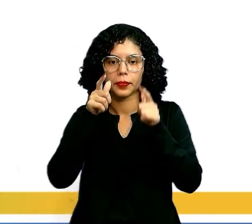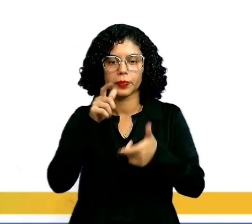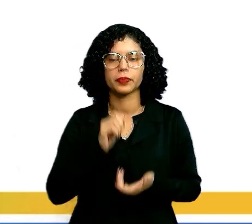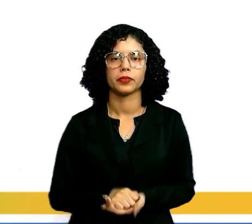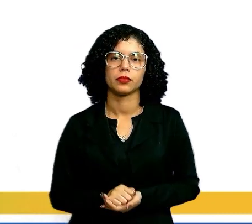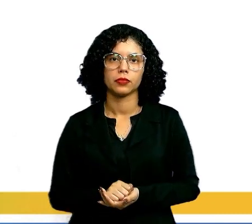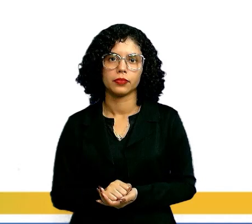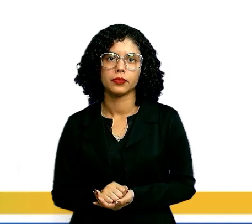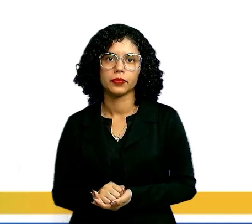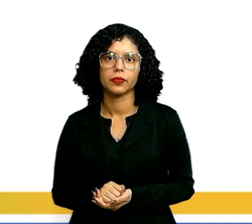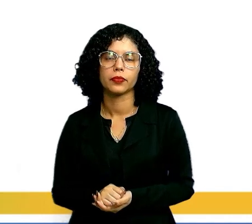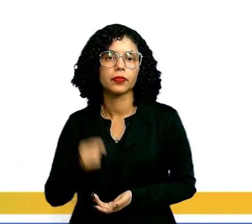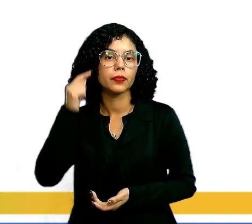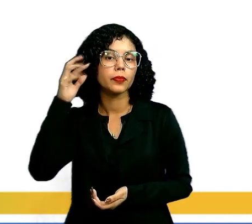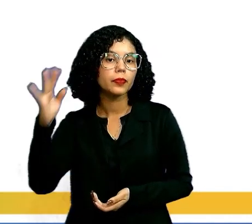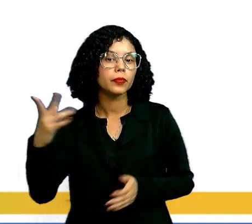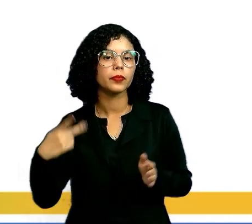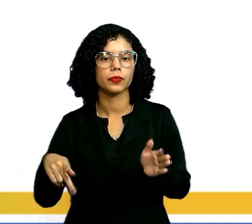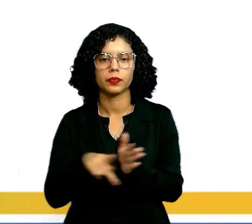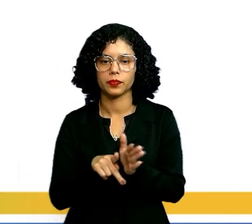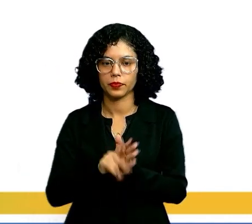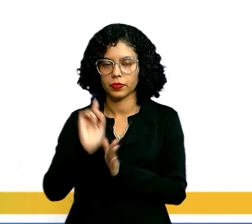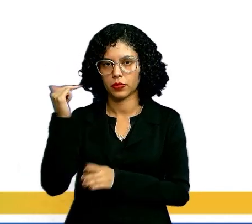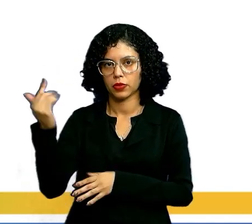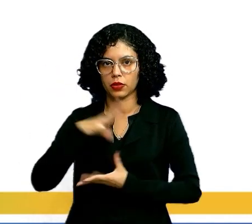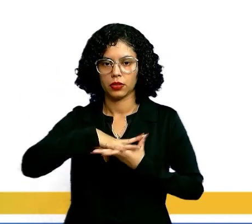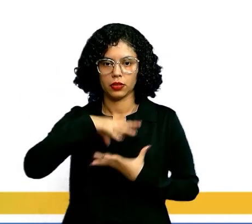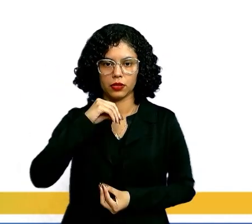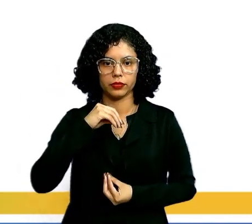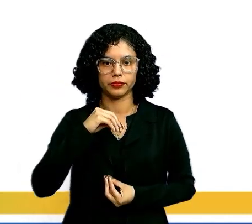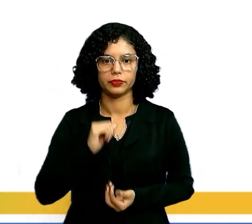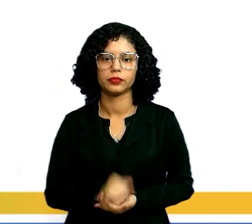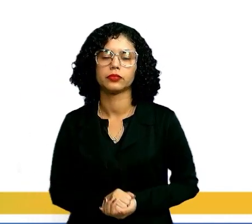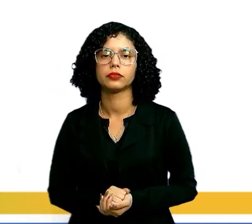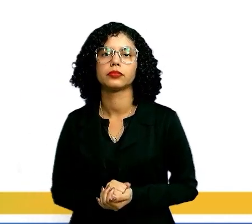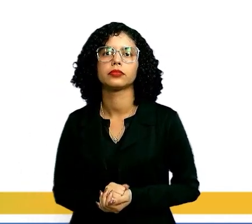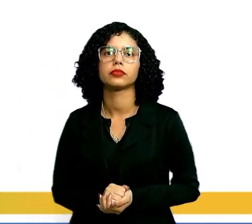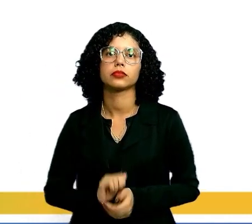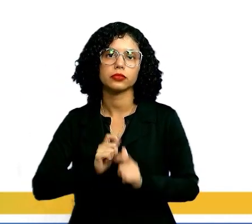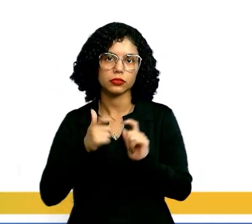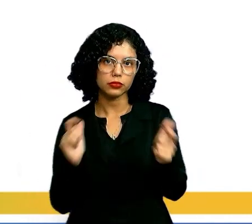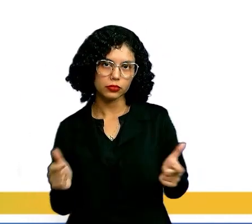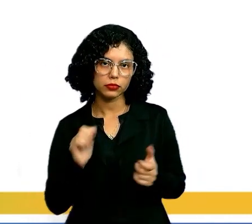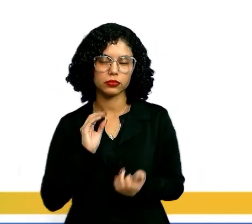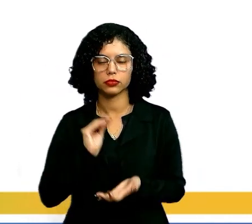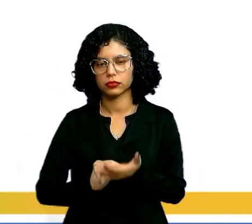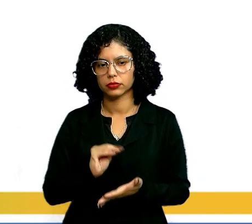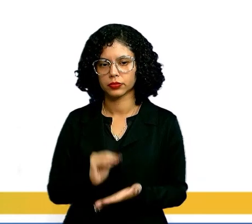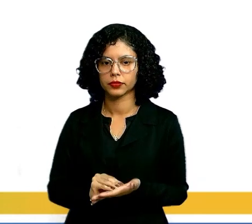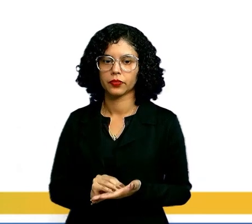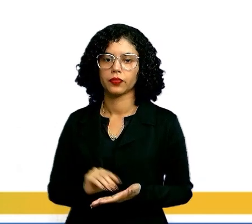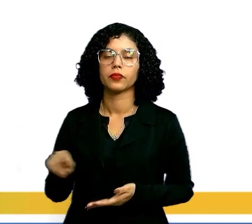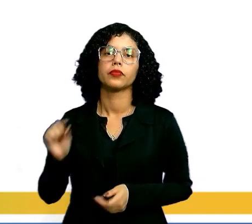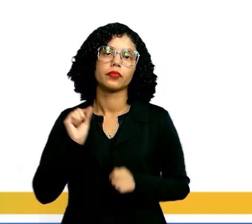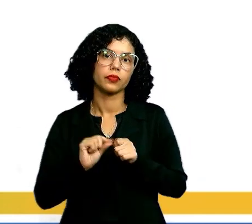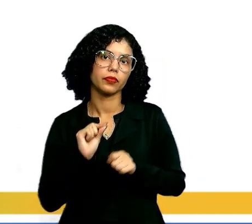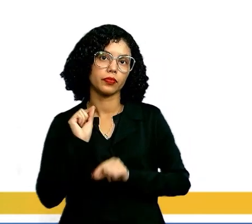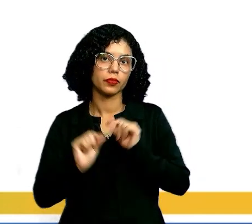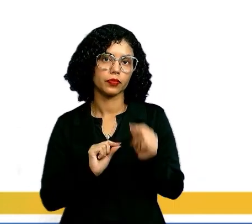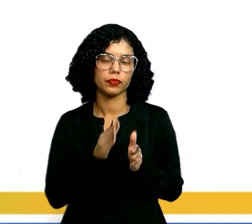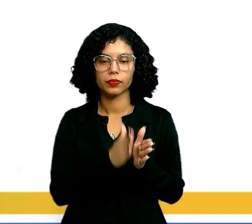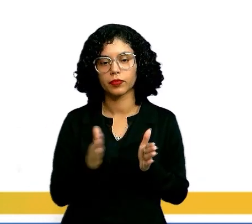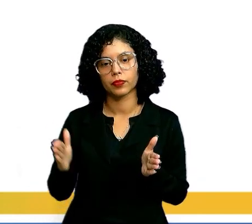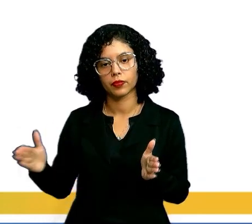despertá-las das ilusões despertar as outras almas das ilusões dos exageros dos excessos para fazer o